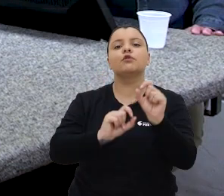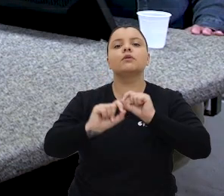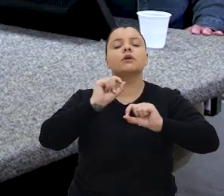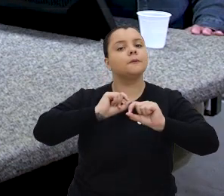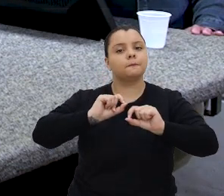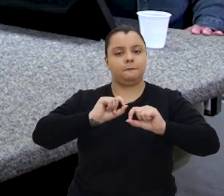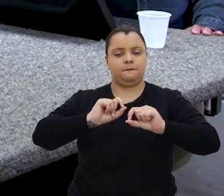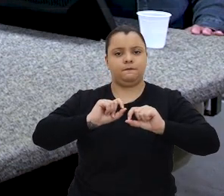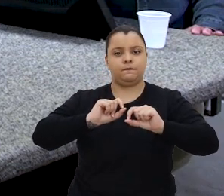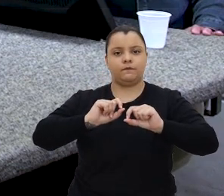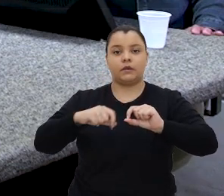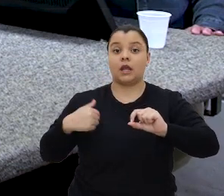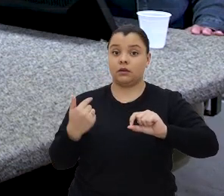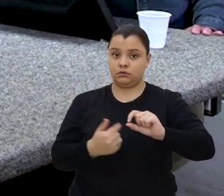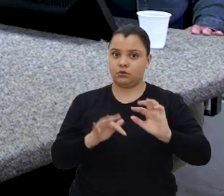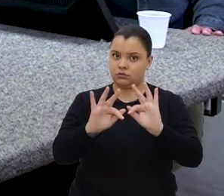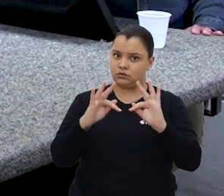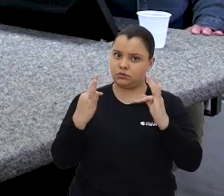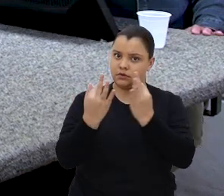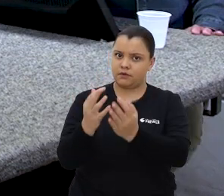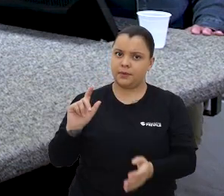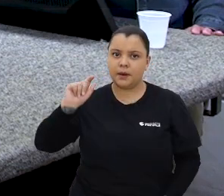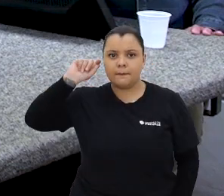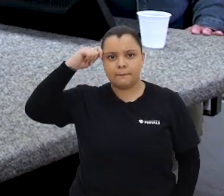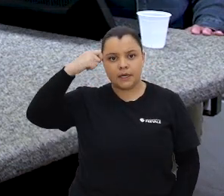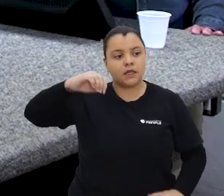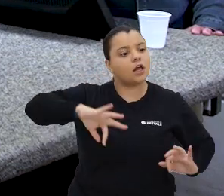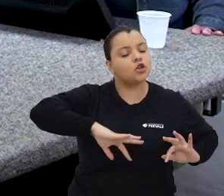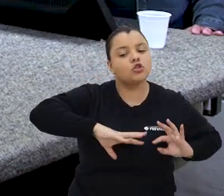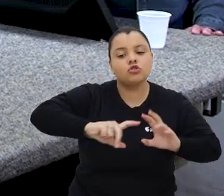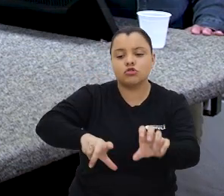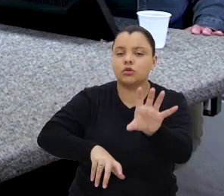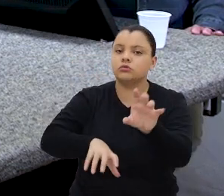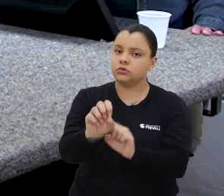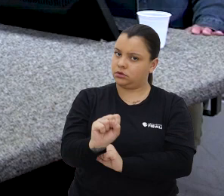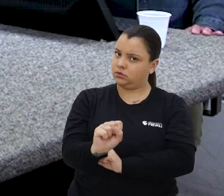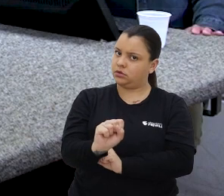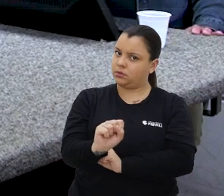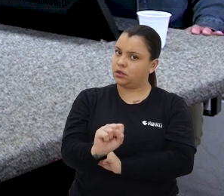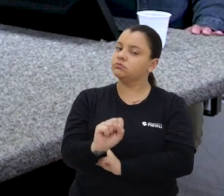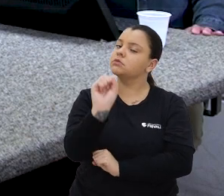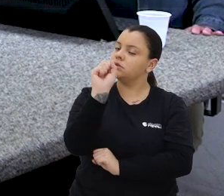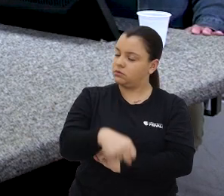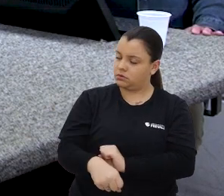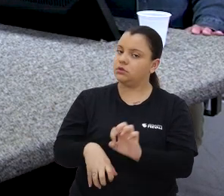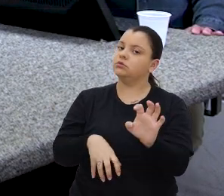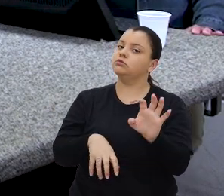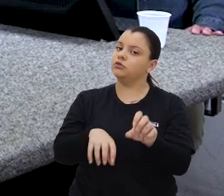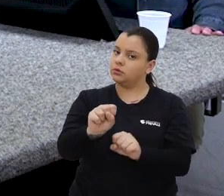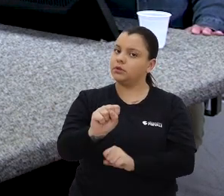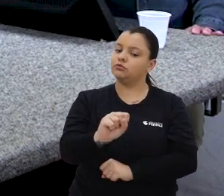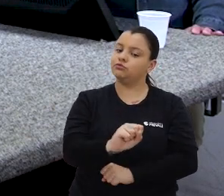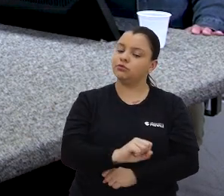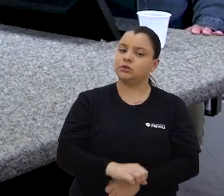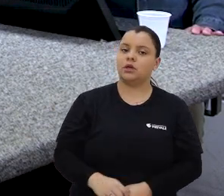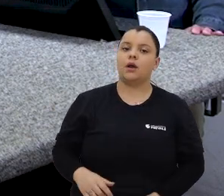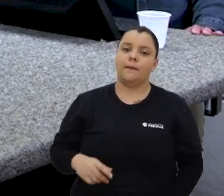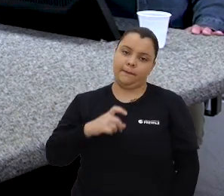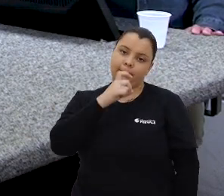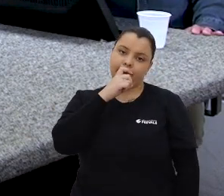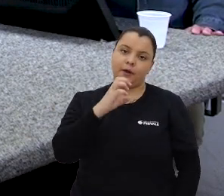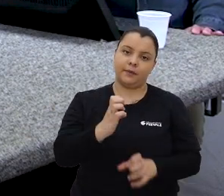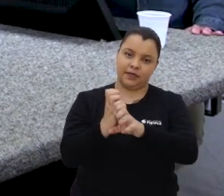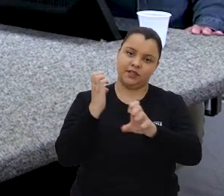né? Nós somos uma família preta em que todos irão se graduar, e todos se graduaram. Que bacana. Meu pai é engenheiro civil